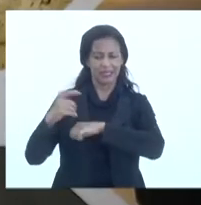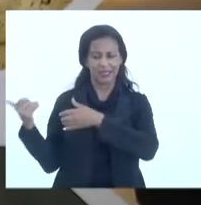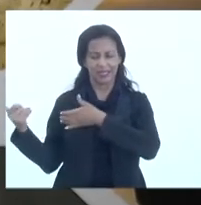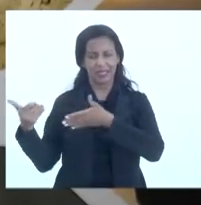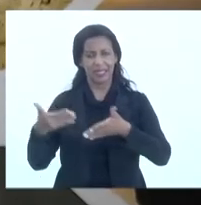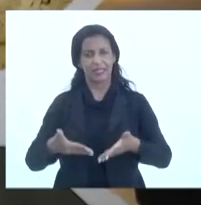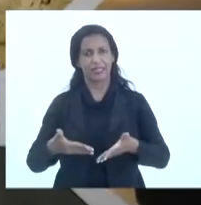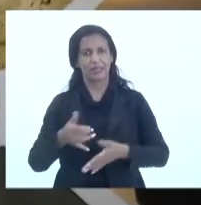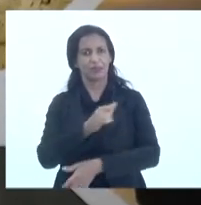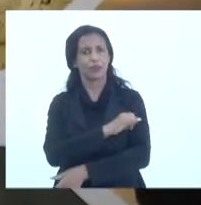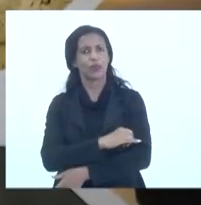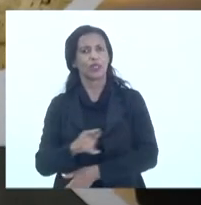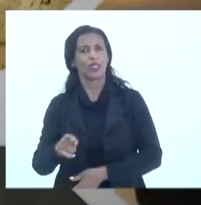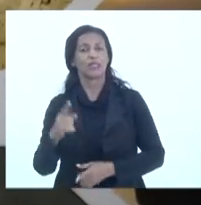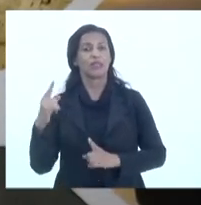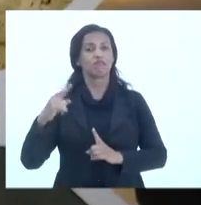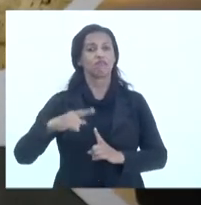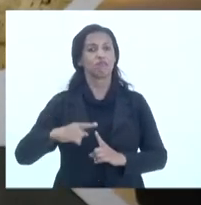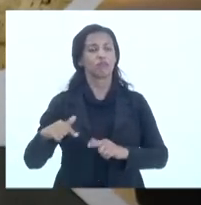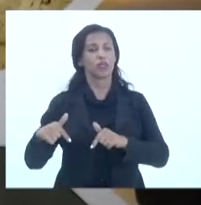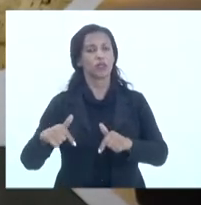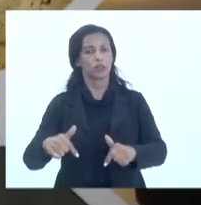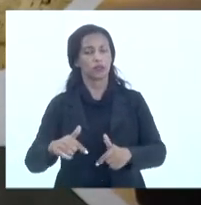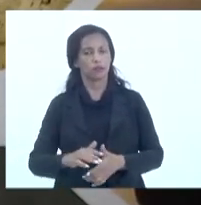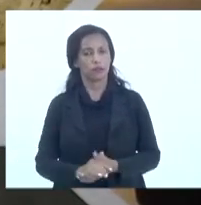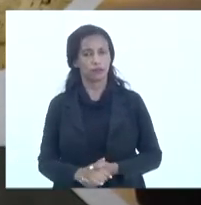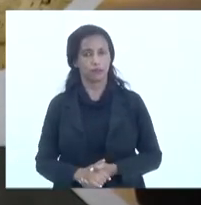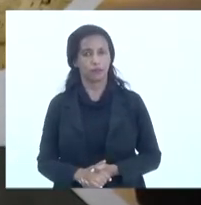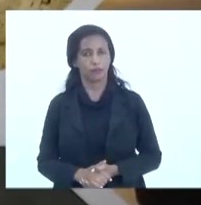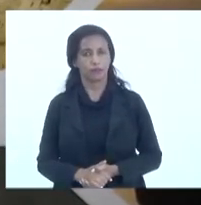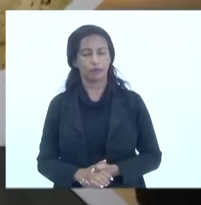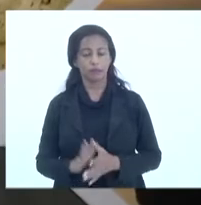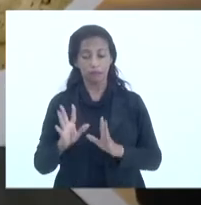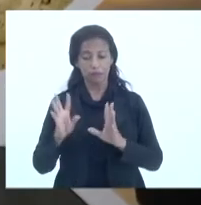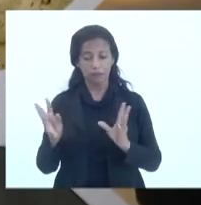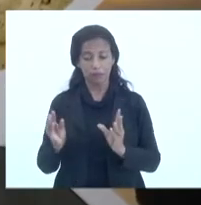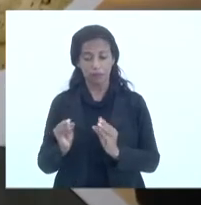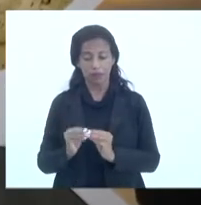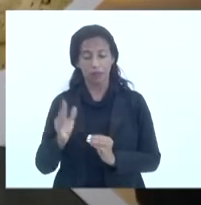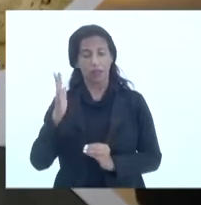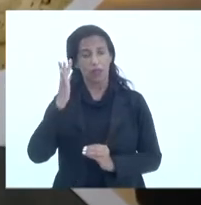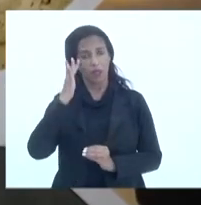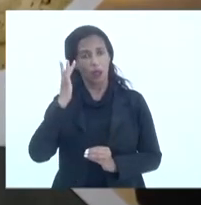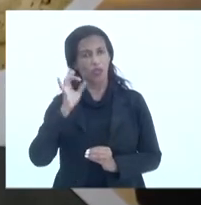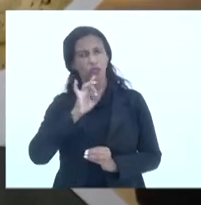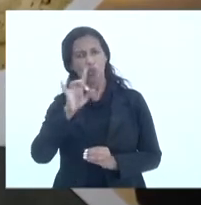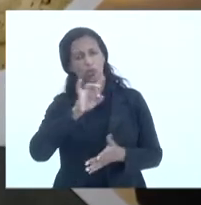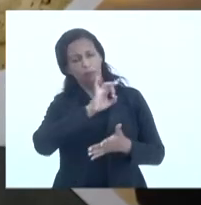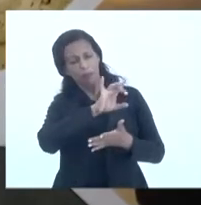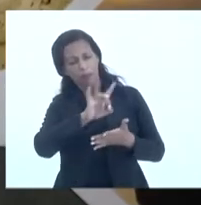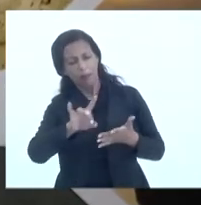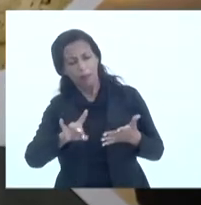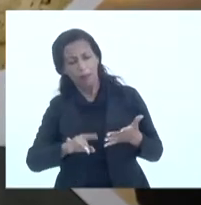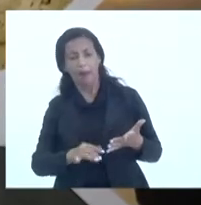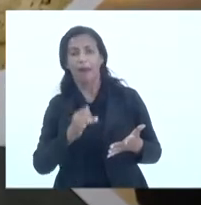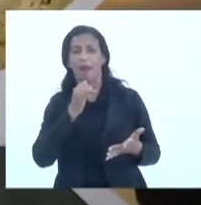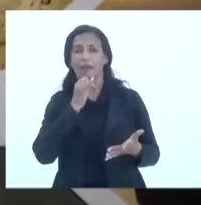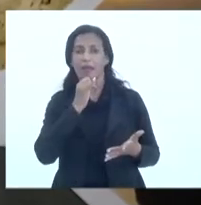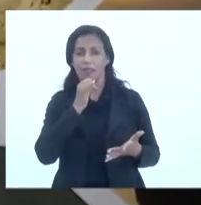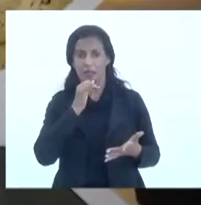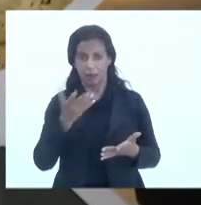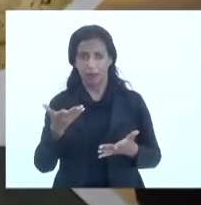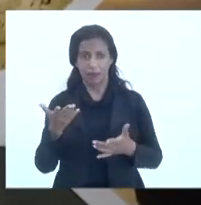para o Rio de Janeiro esse tipo de ação. Para concluir, eu acho que todos esses exemplos rápidos que eu pude mostrar aos